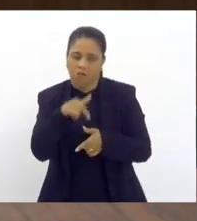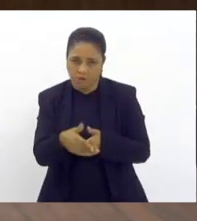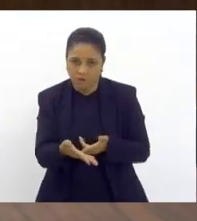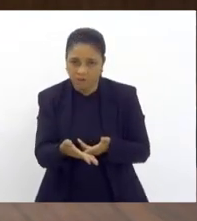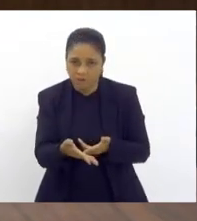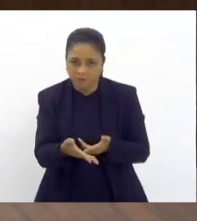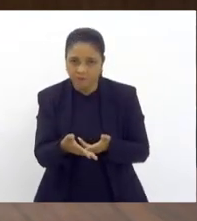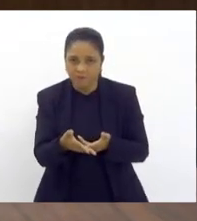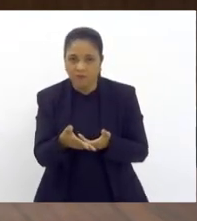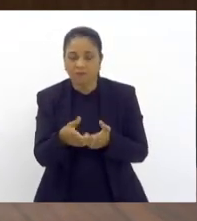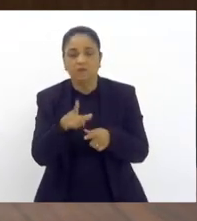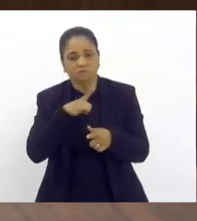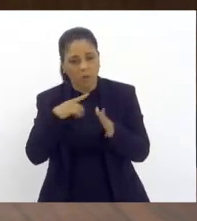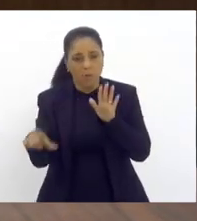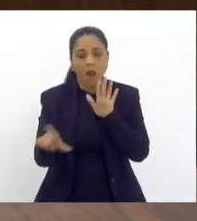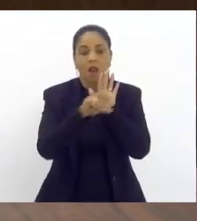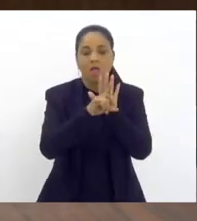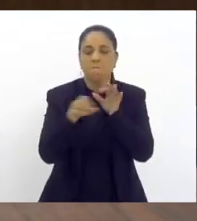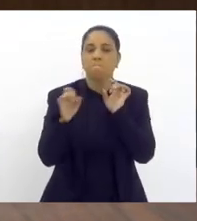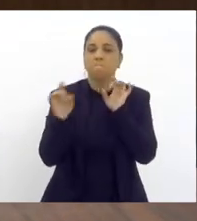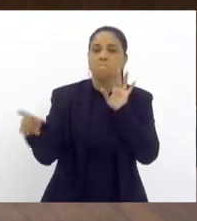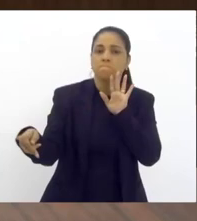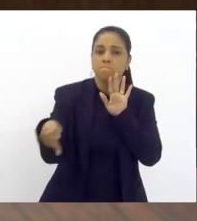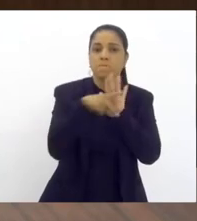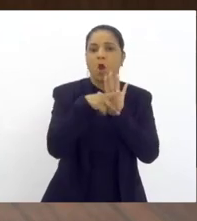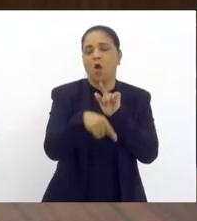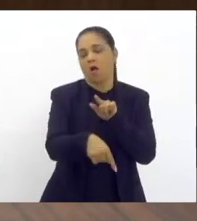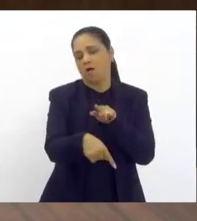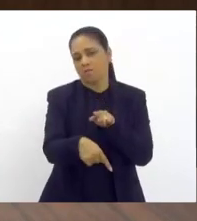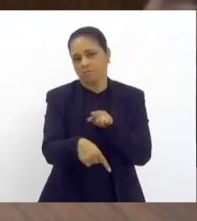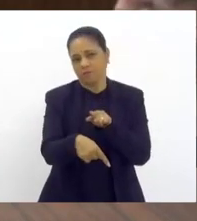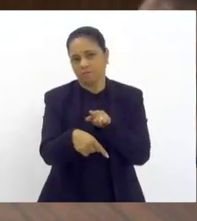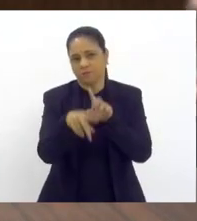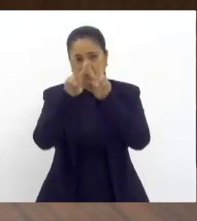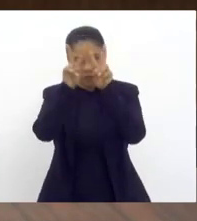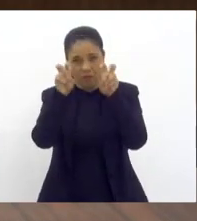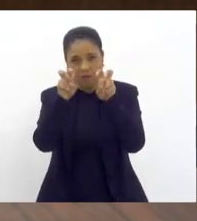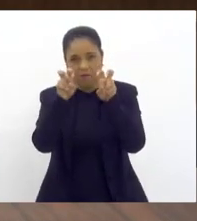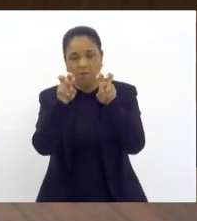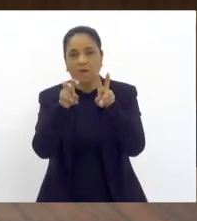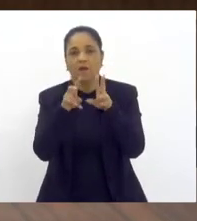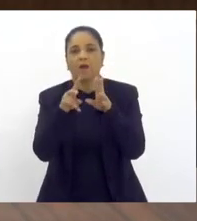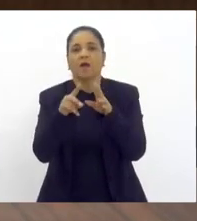que agora vamos ter uma legislação específica para tratar desse tema, colocando a